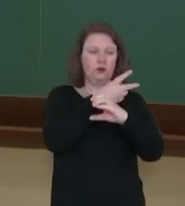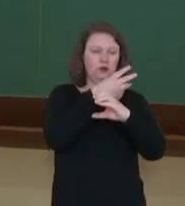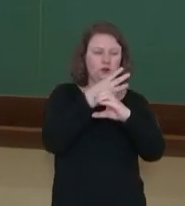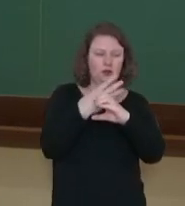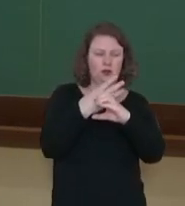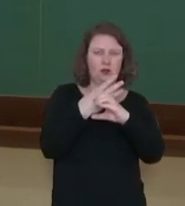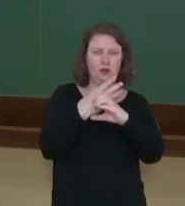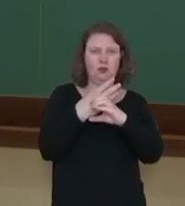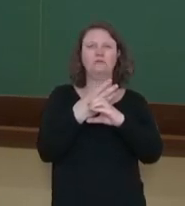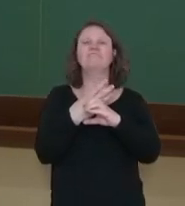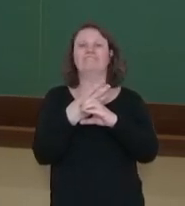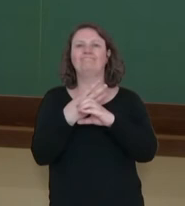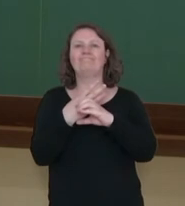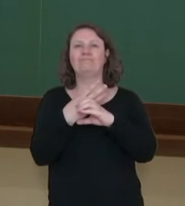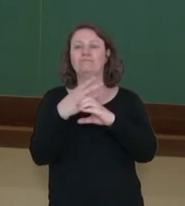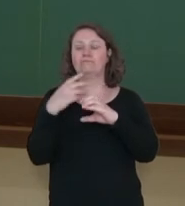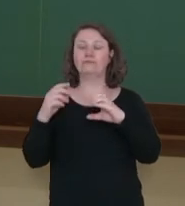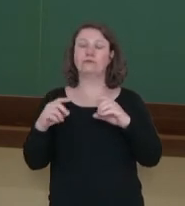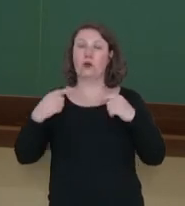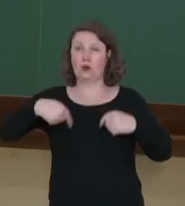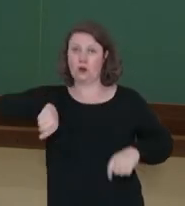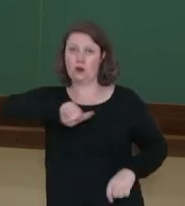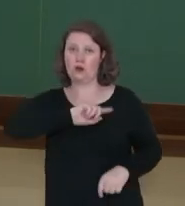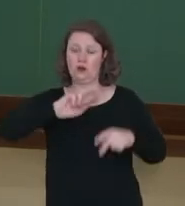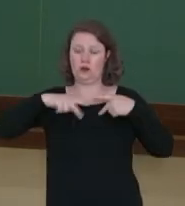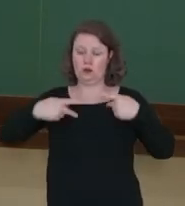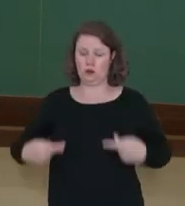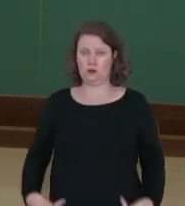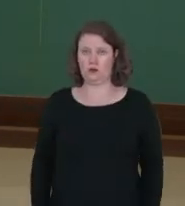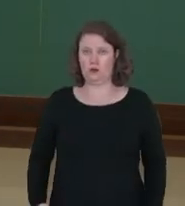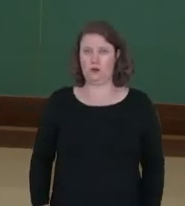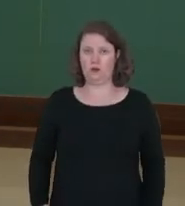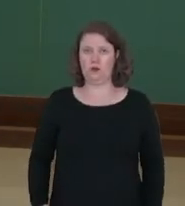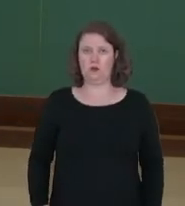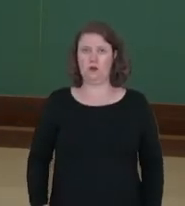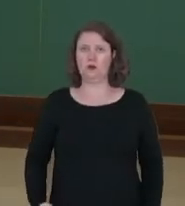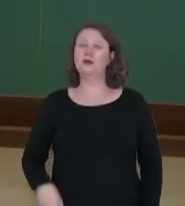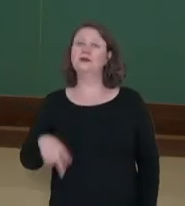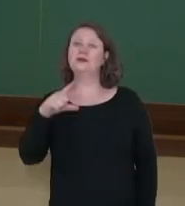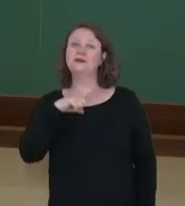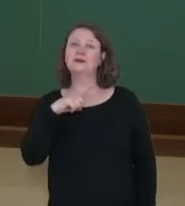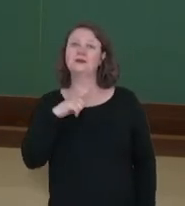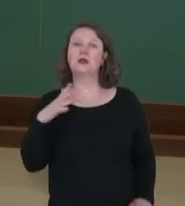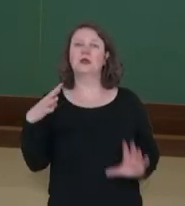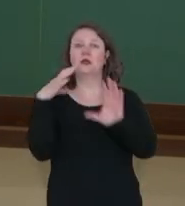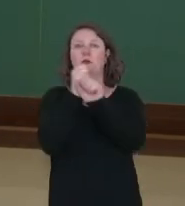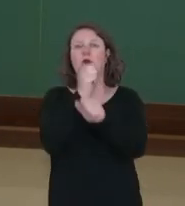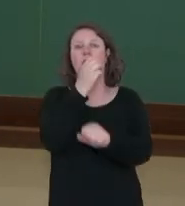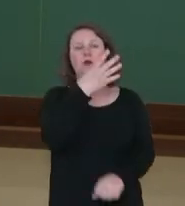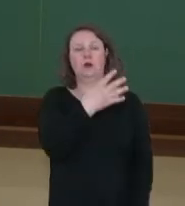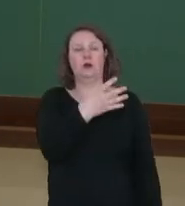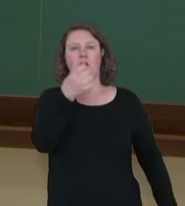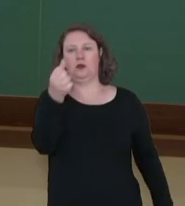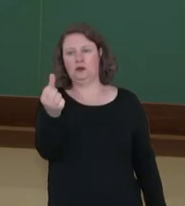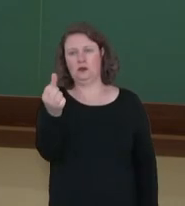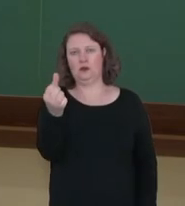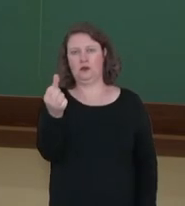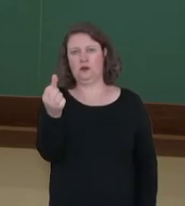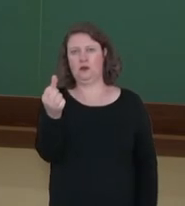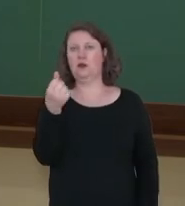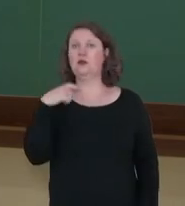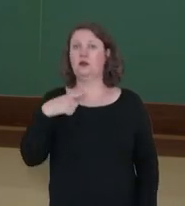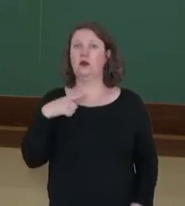de humanos, nós humanos possuímos 46 cromossomos. Então, neste material genético,